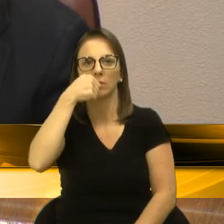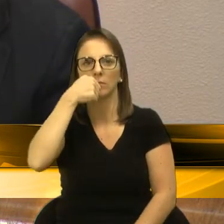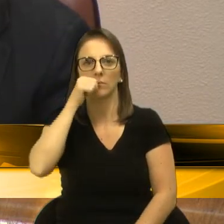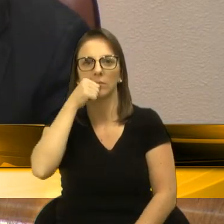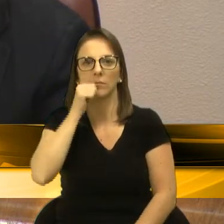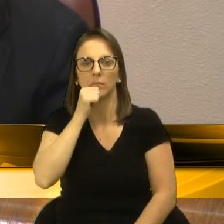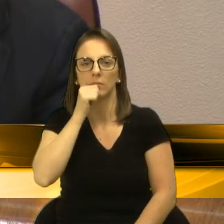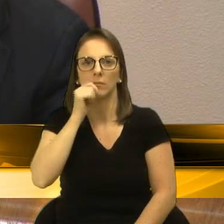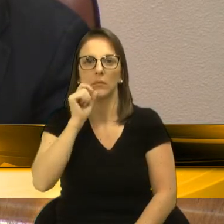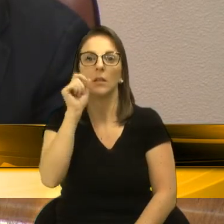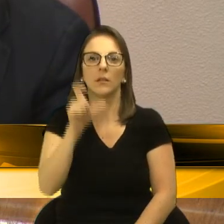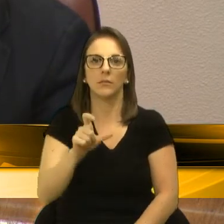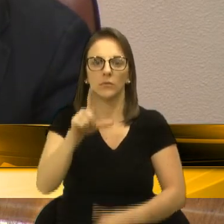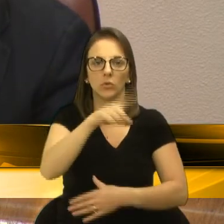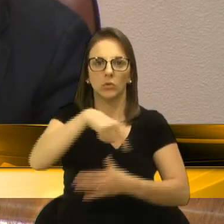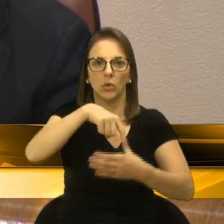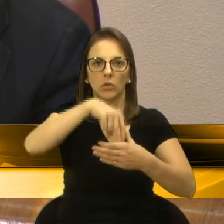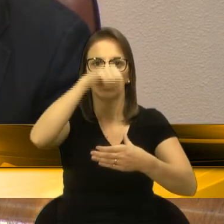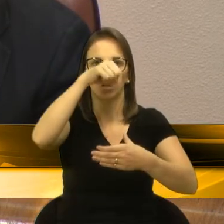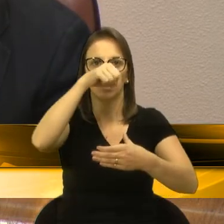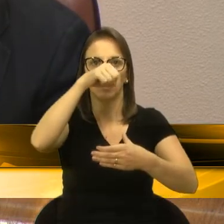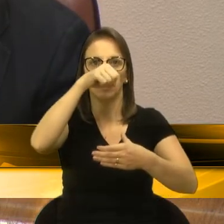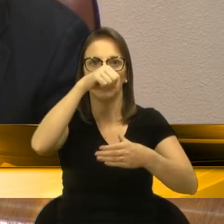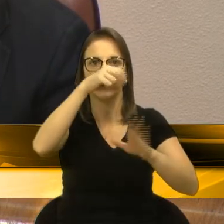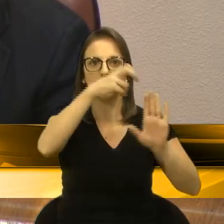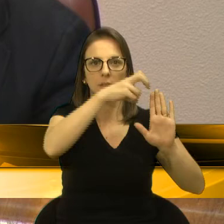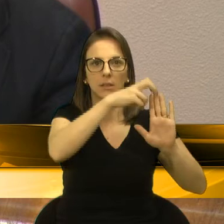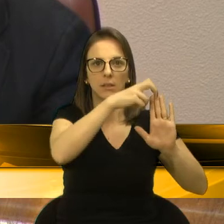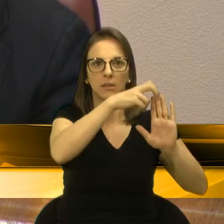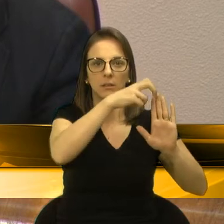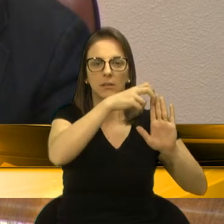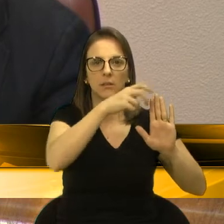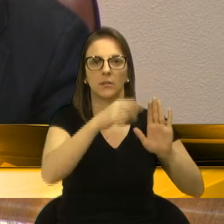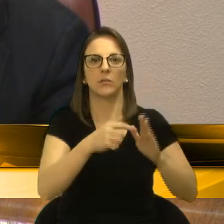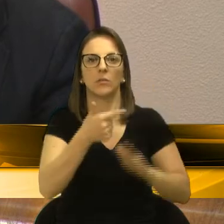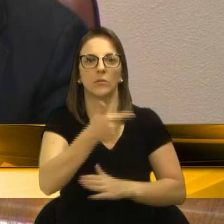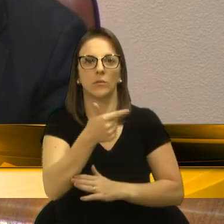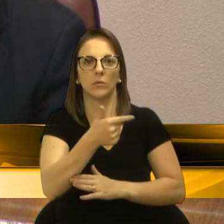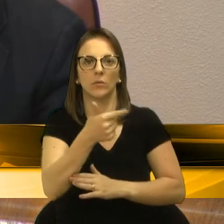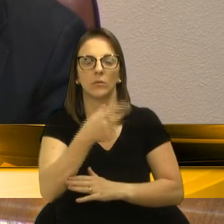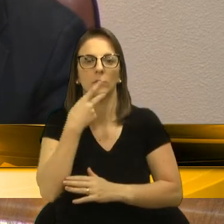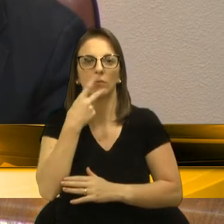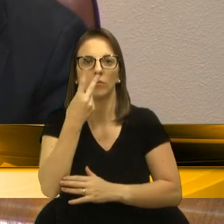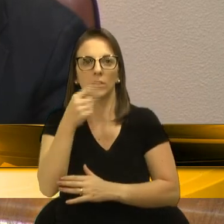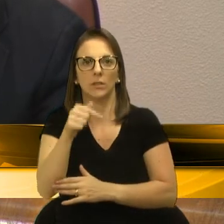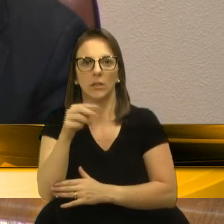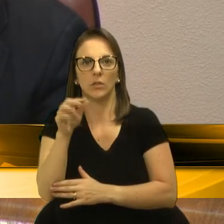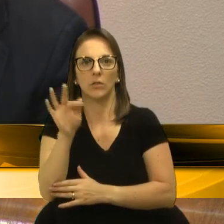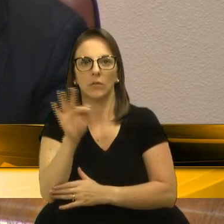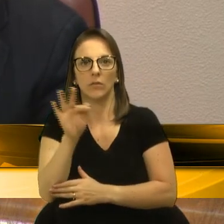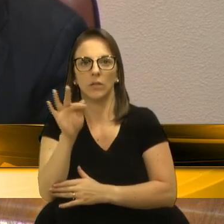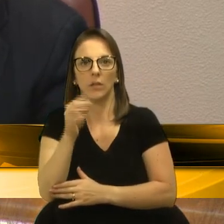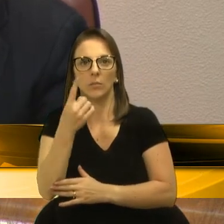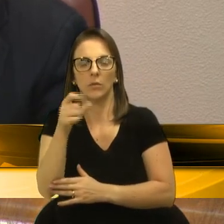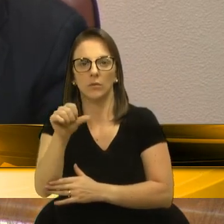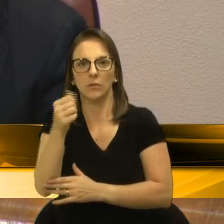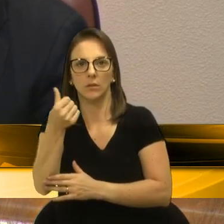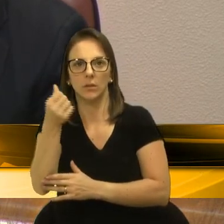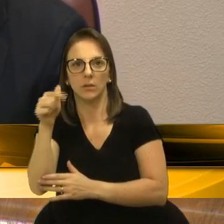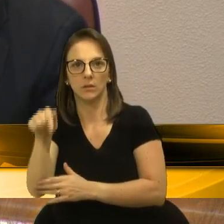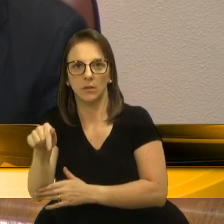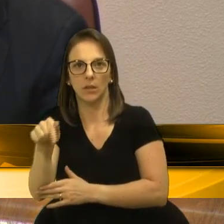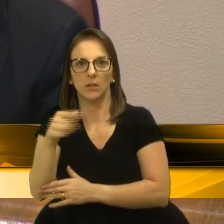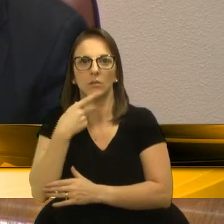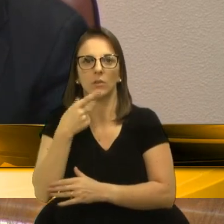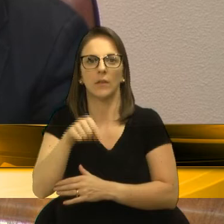nos termos do artigo 5º do inciso 2º do Decreto-Lei nº 201, de 27 de fevereiro de 1967, durante a